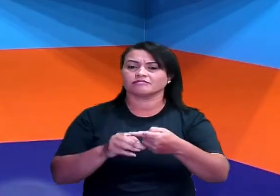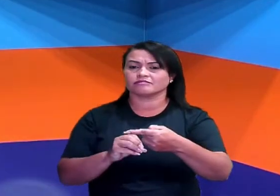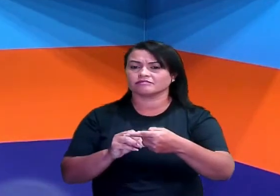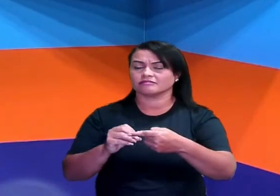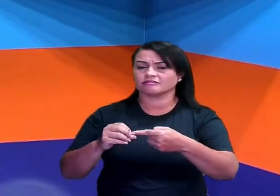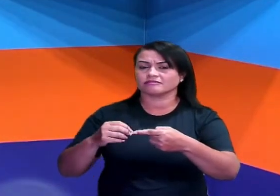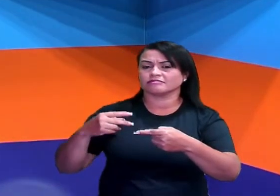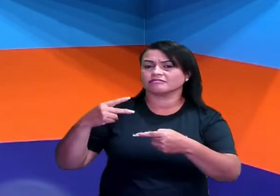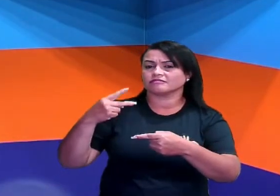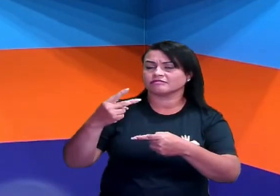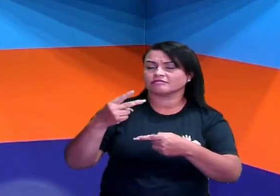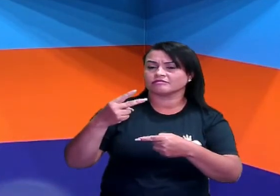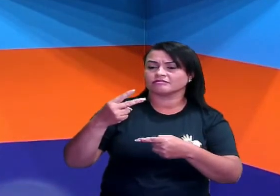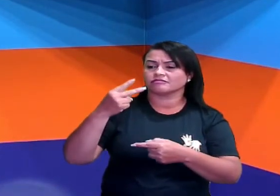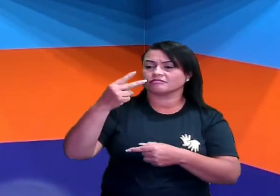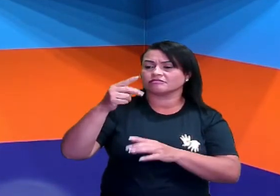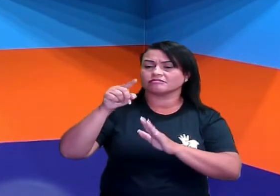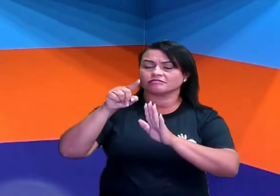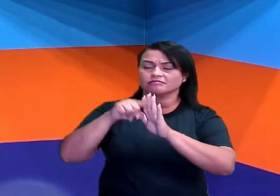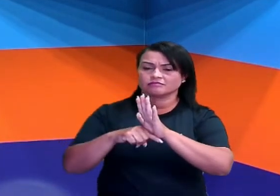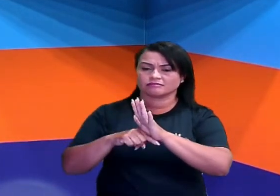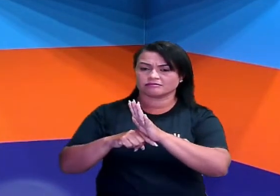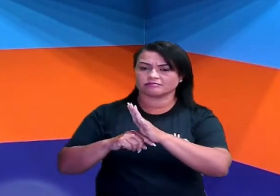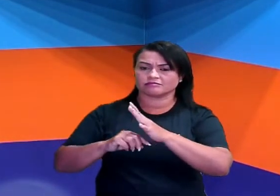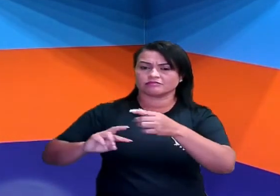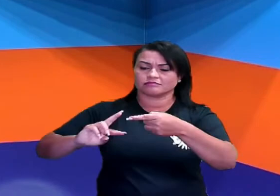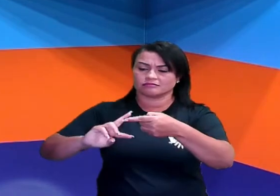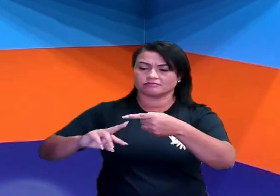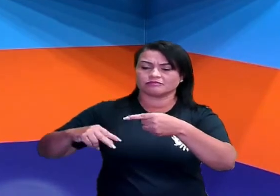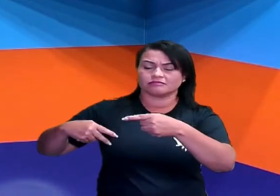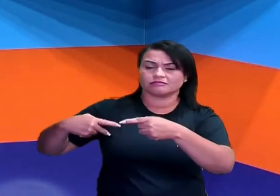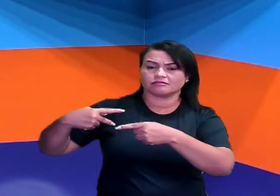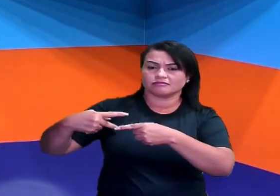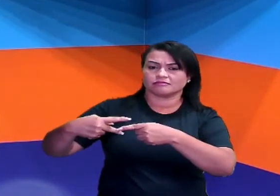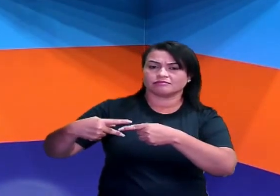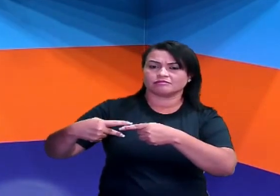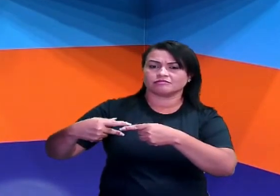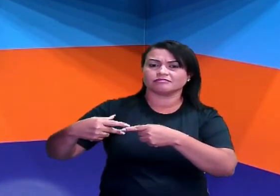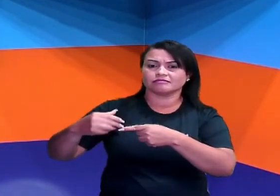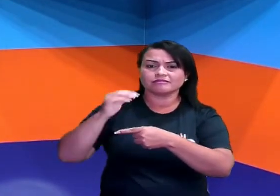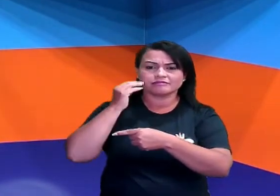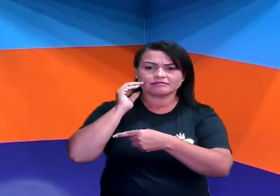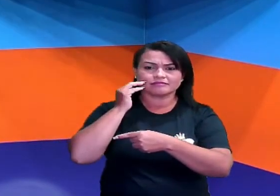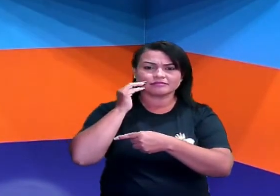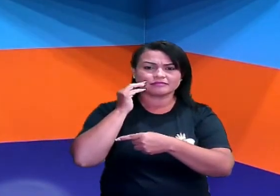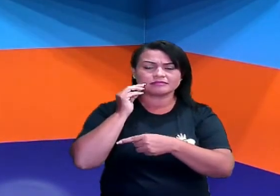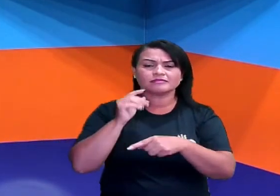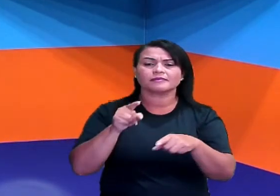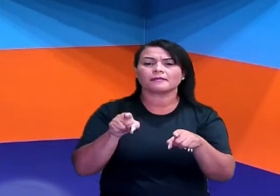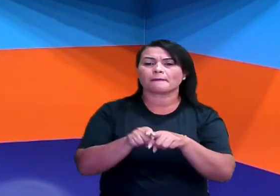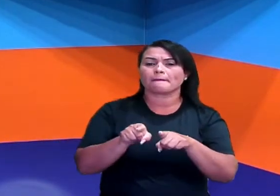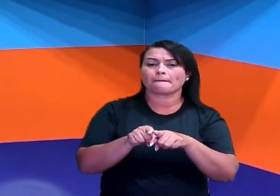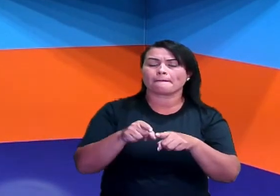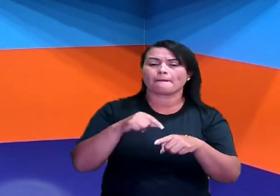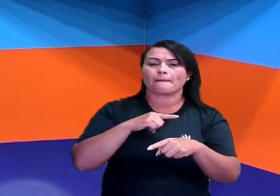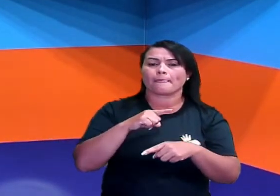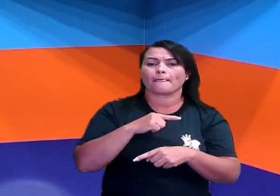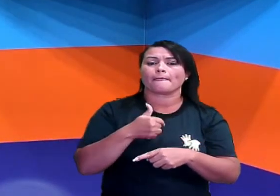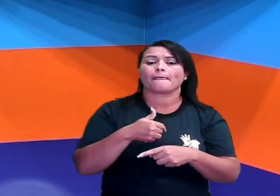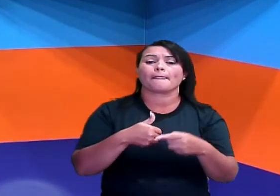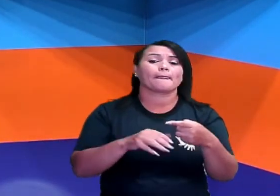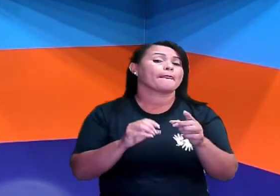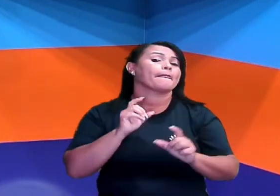2. 2 negativo. Então, eu vou fazer o quê? Eu vou inverter. Ó. Então, eu vou ter 1 sobre 10, tá? 10 é